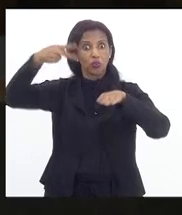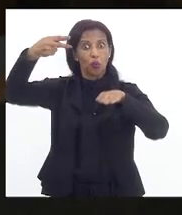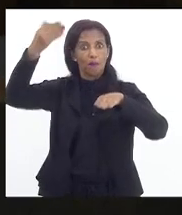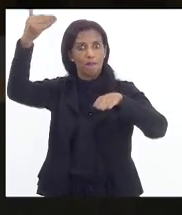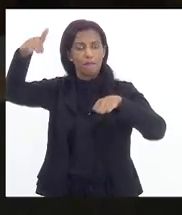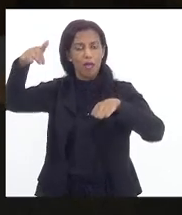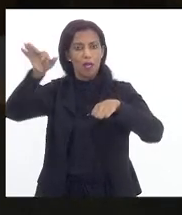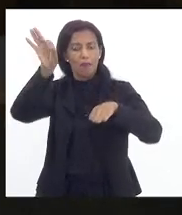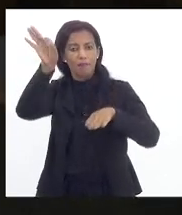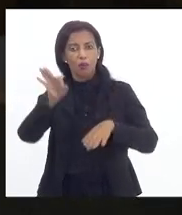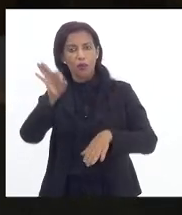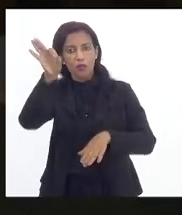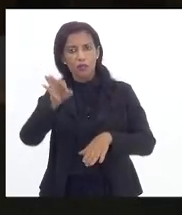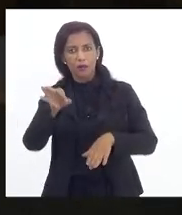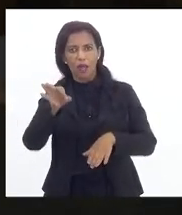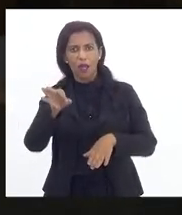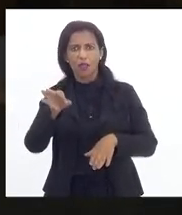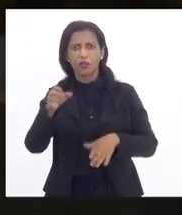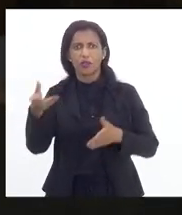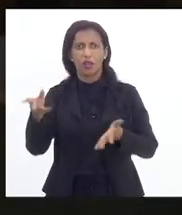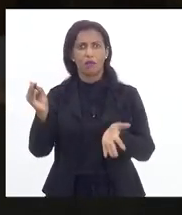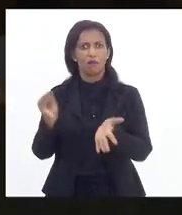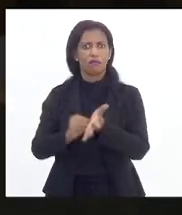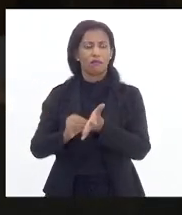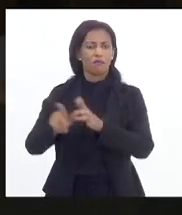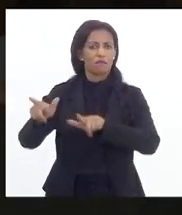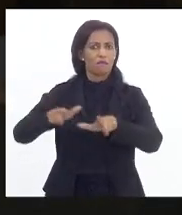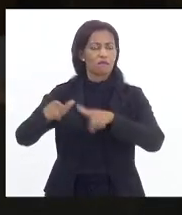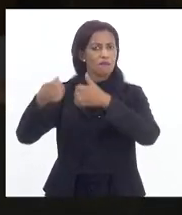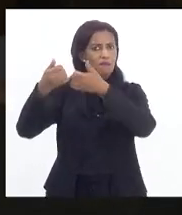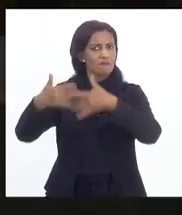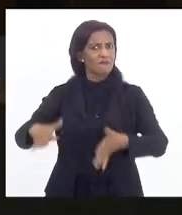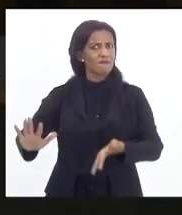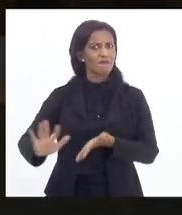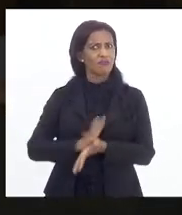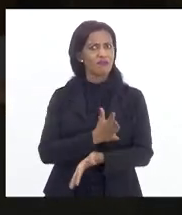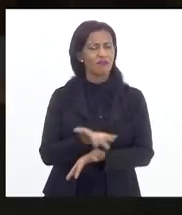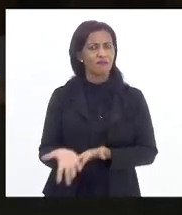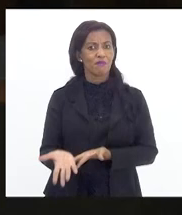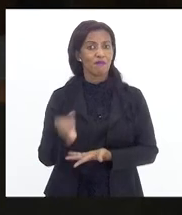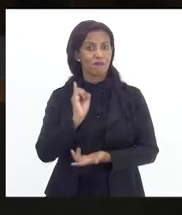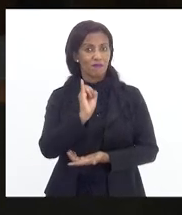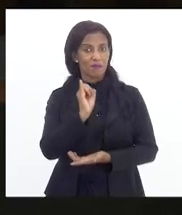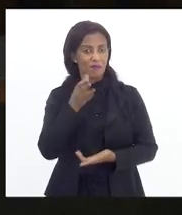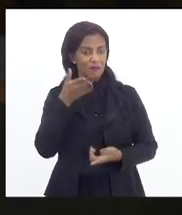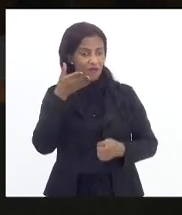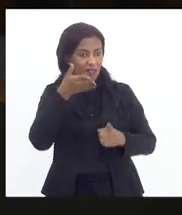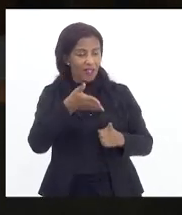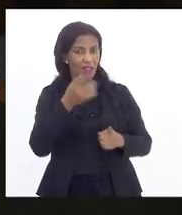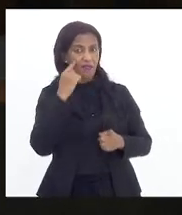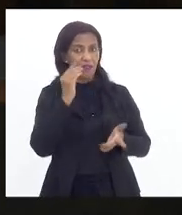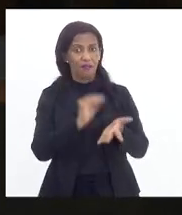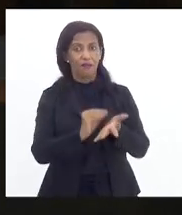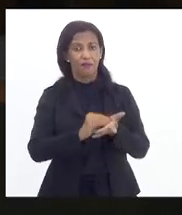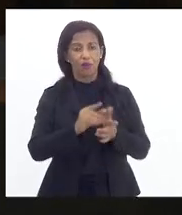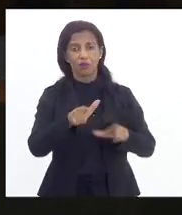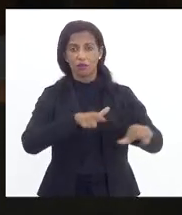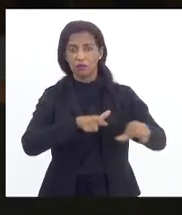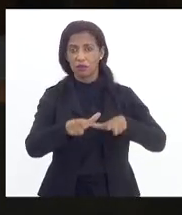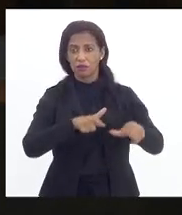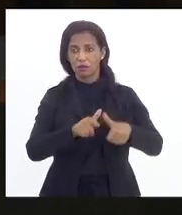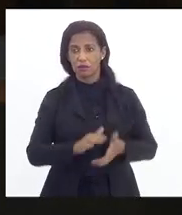central a tragédia que ao desemprego E se a gente quer acerto a tragédia desemprego